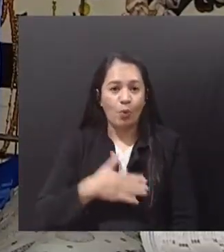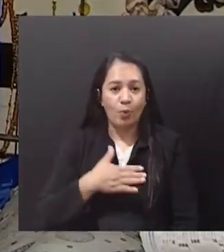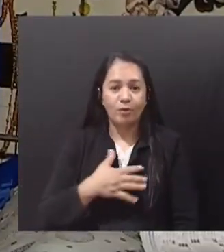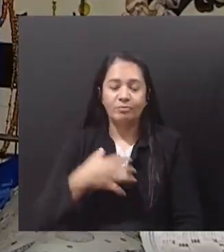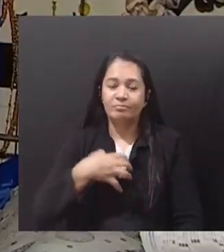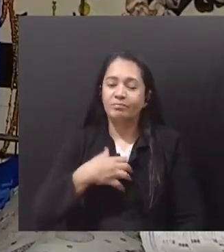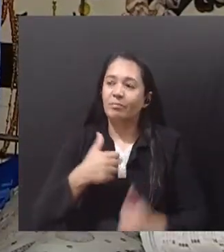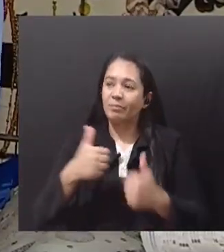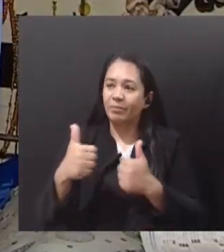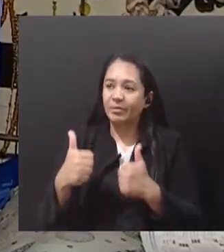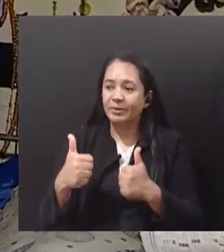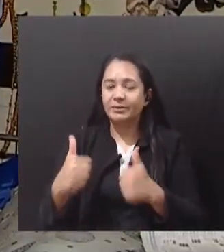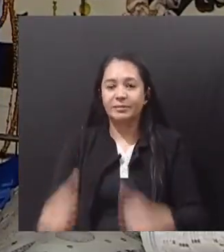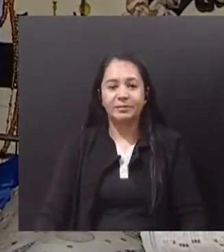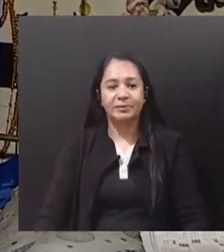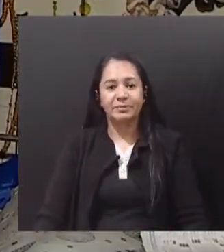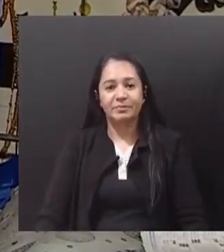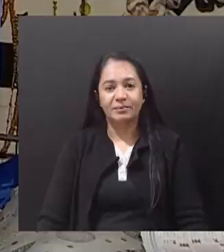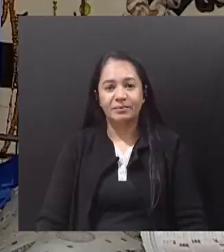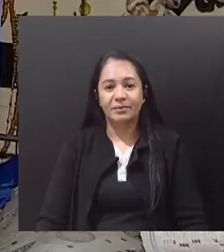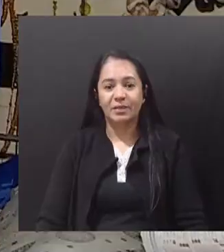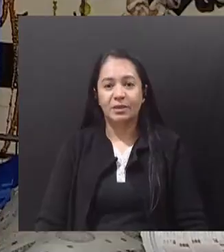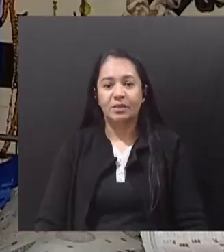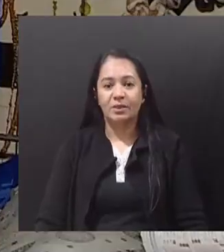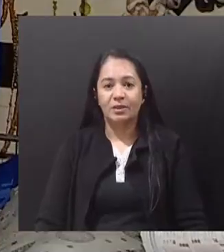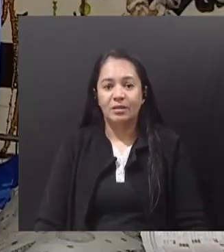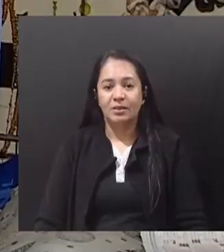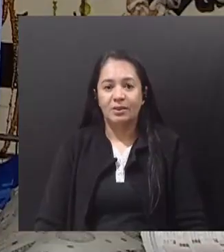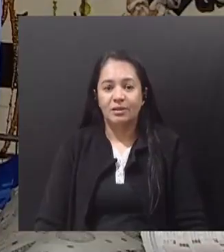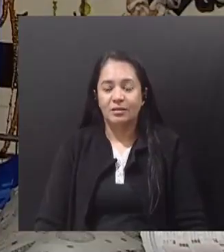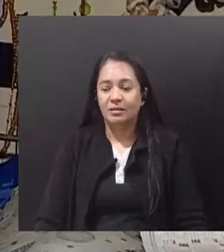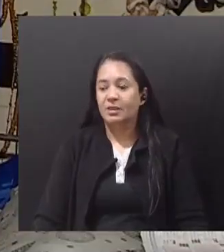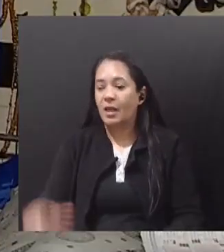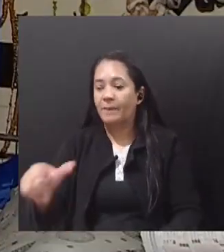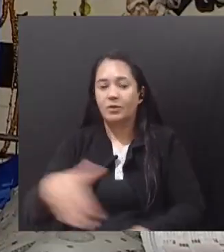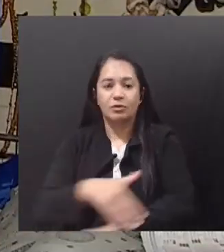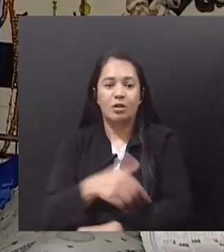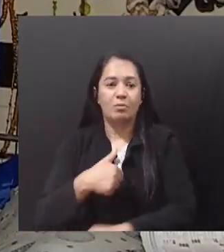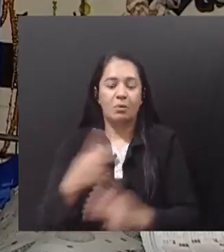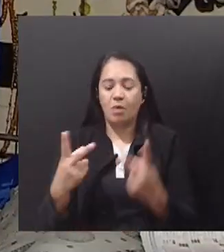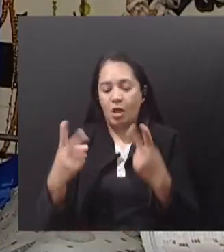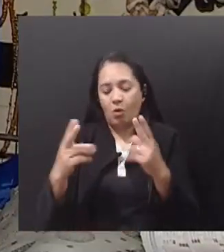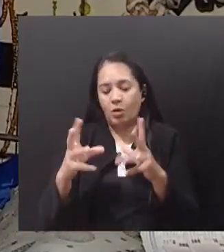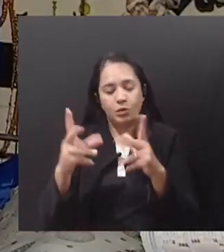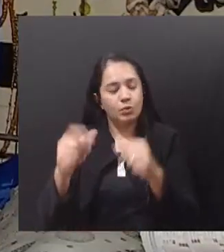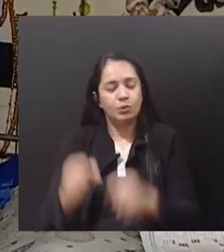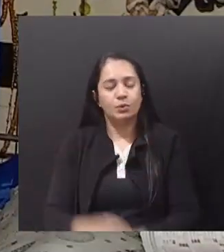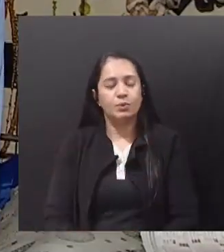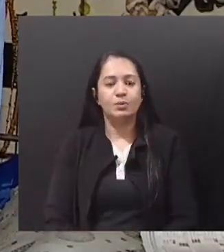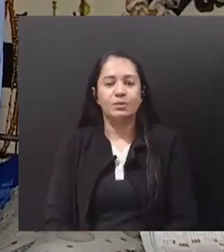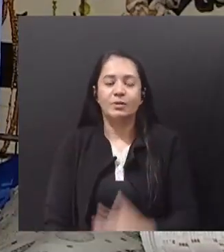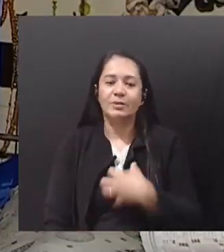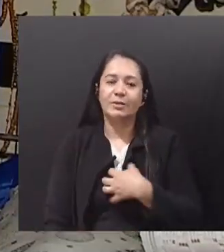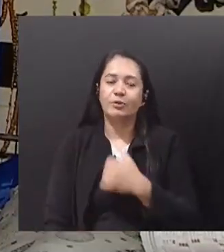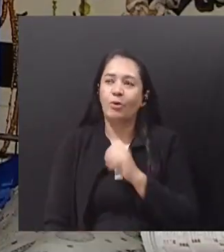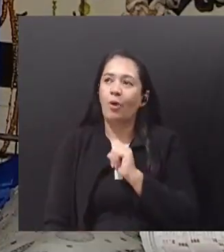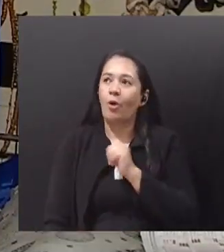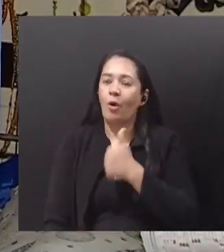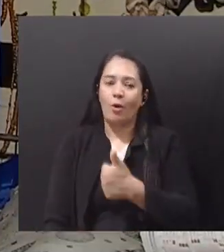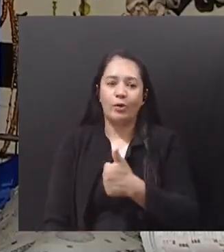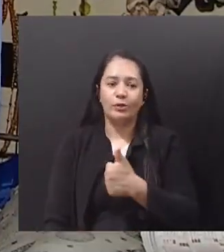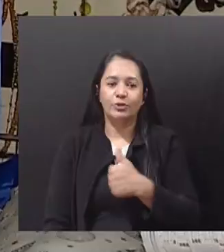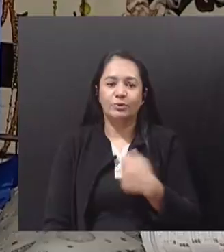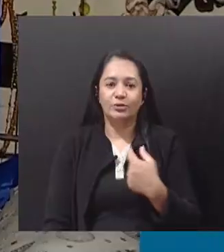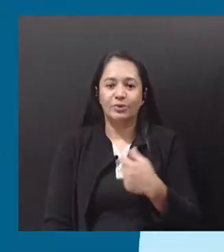fazendo isso. E para mim, assim, eles não têm nenhuma diferença. Para mim não tem nenhuma, é muito bom. Me sinto muito bem. A gente acha que está fazendo bem, mas